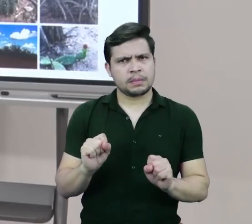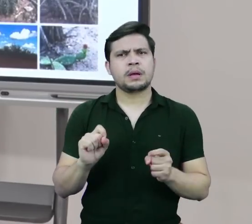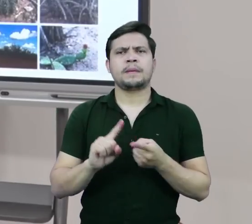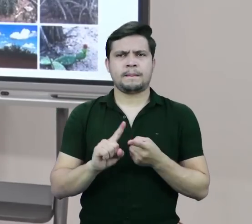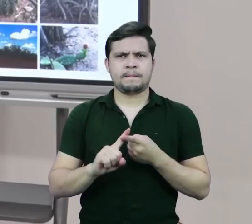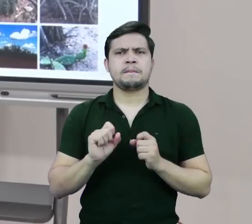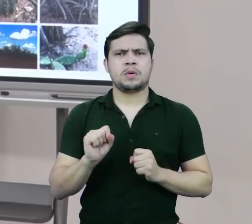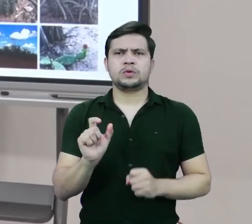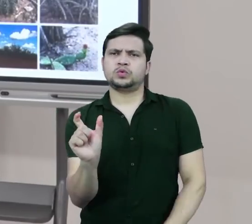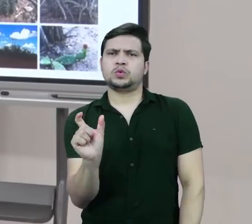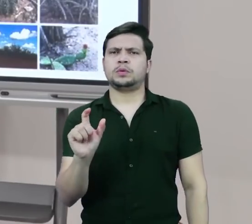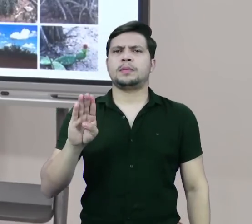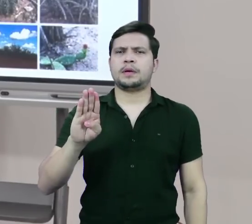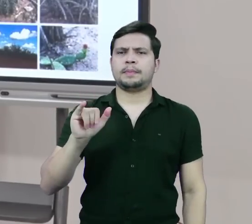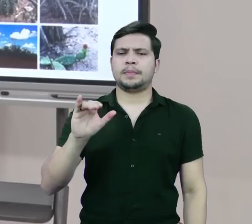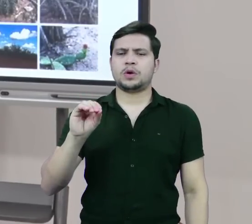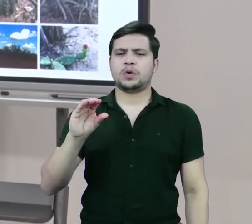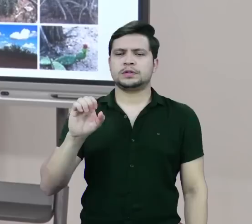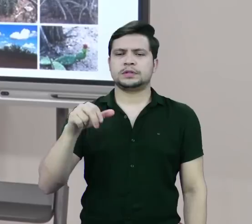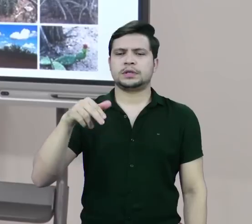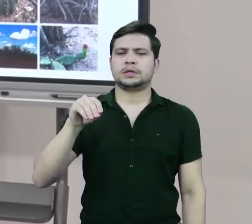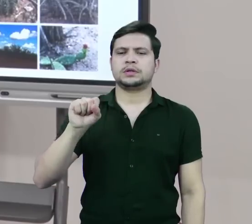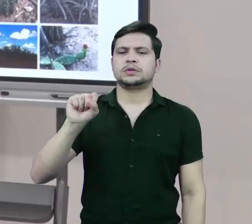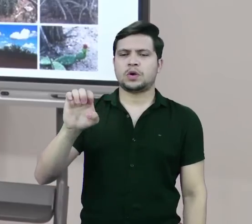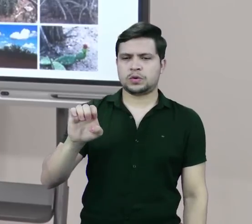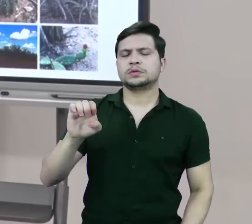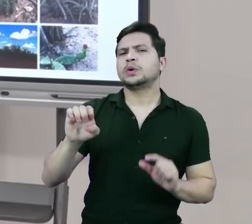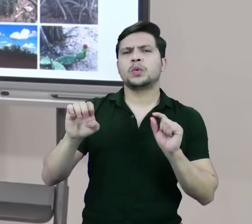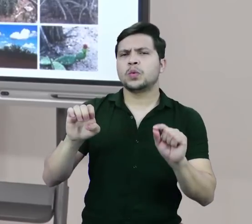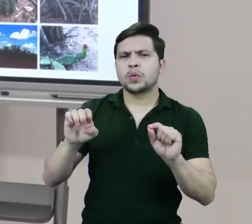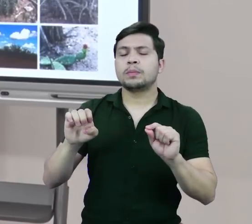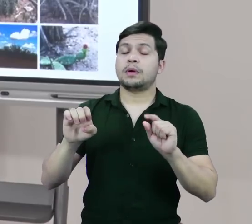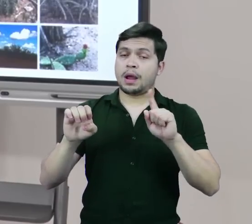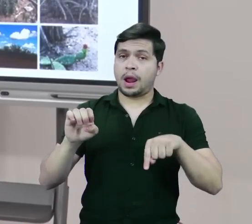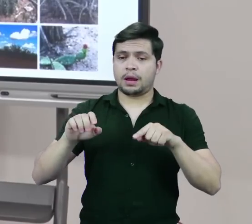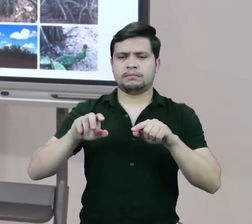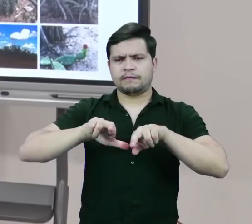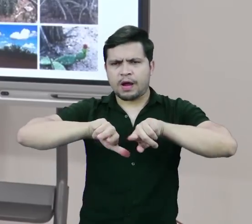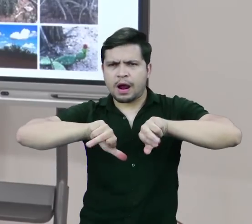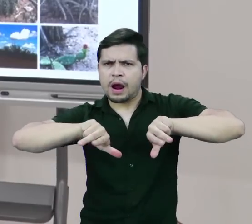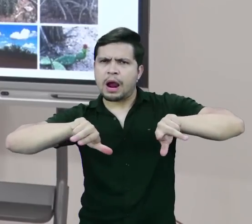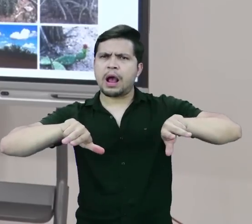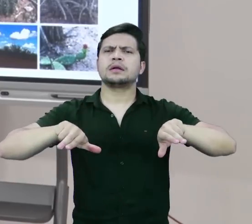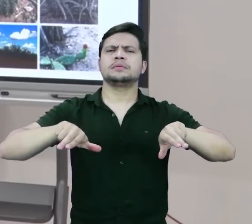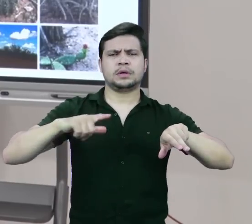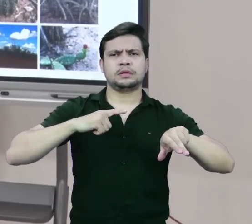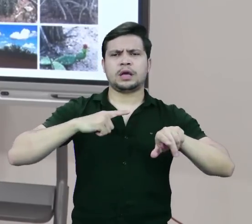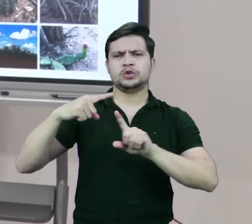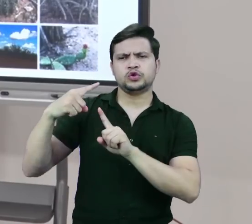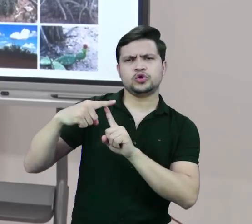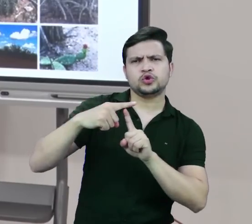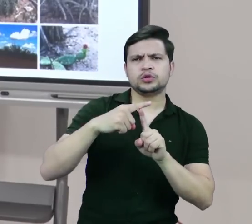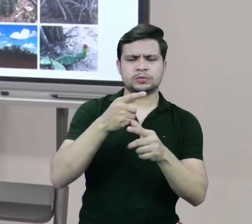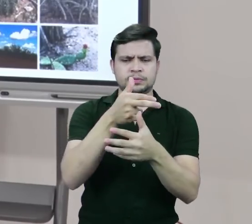chamada de biota ou biocenose, é um conjunto de várias populações de indivíduos, né, de